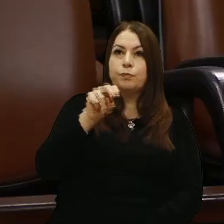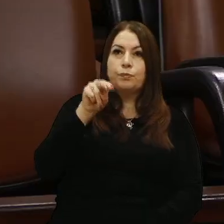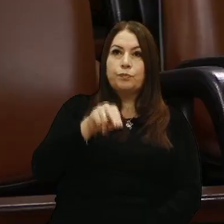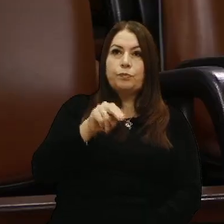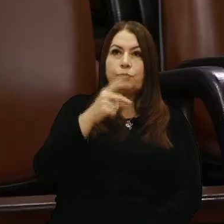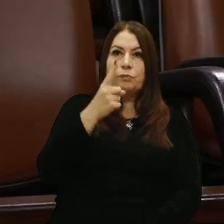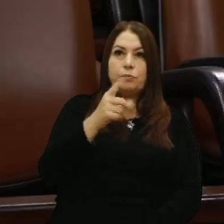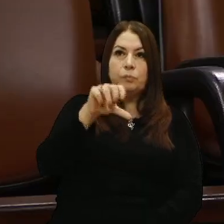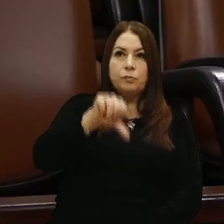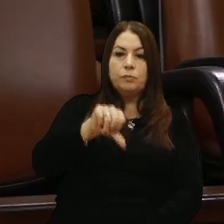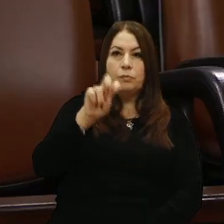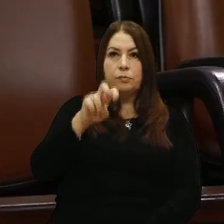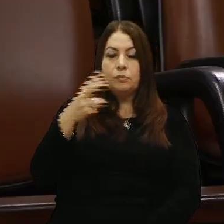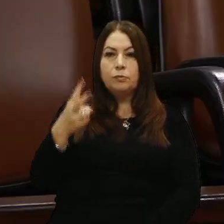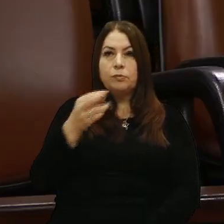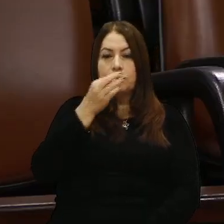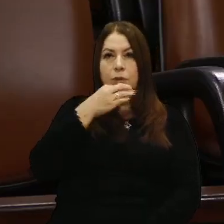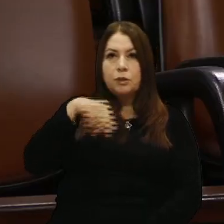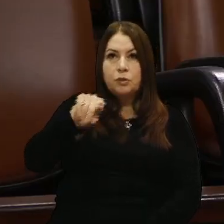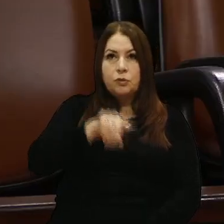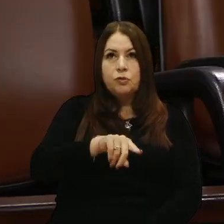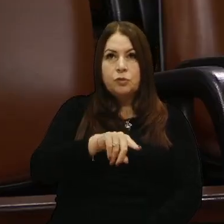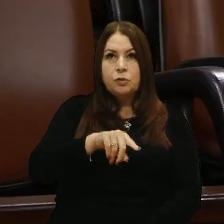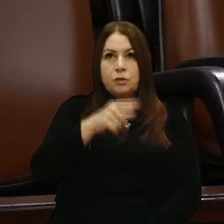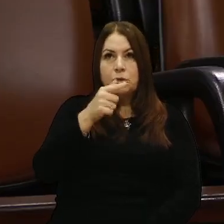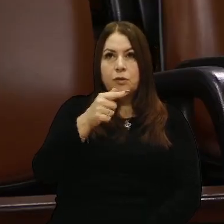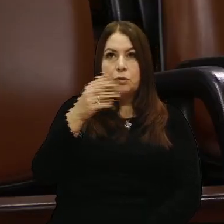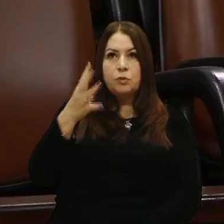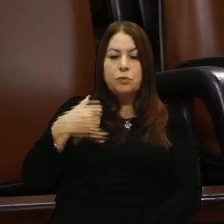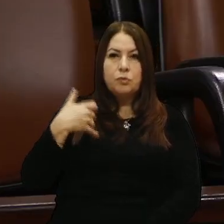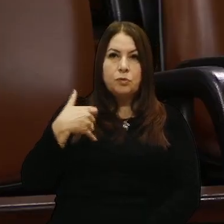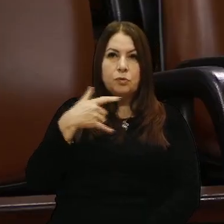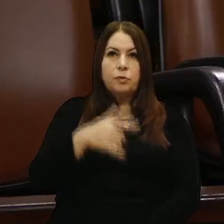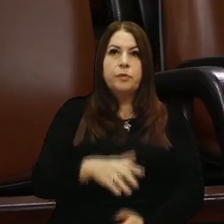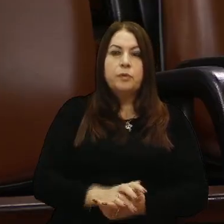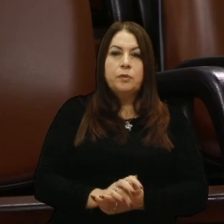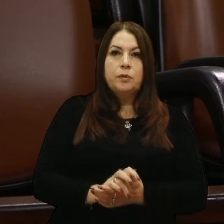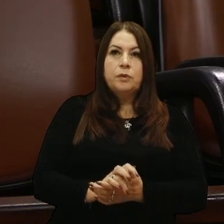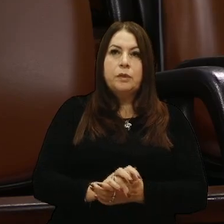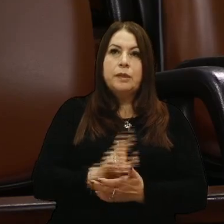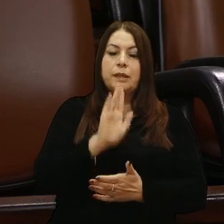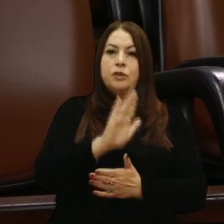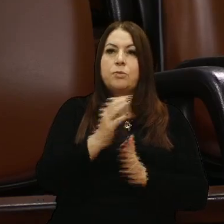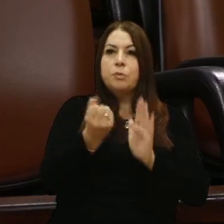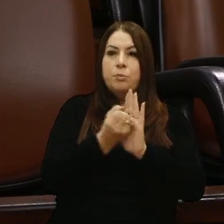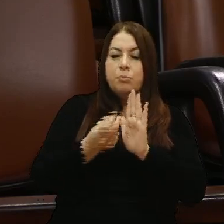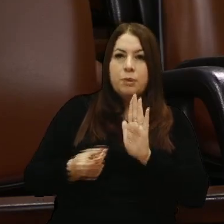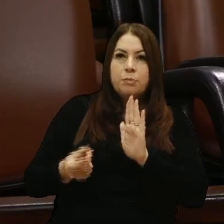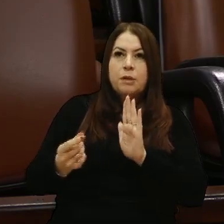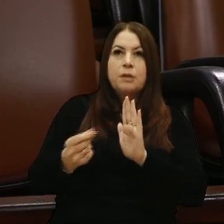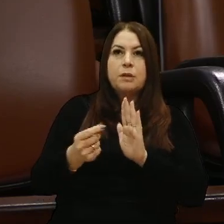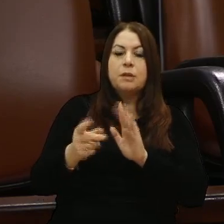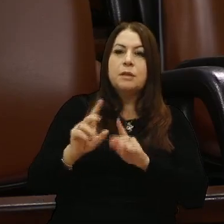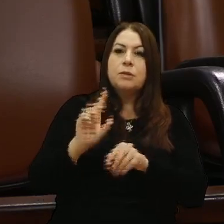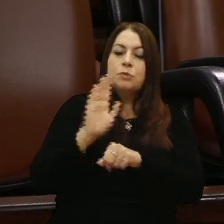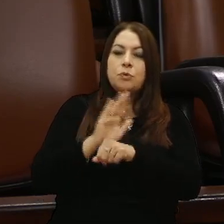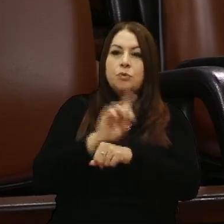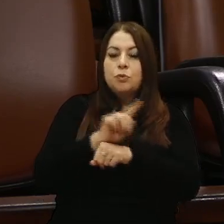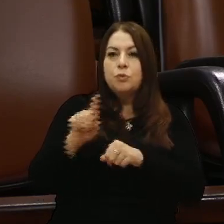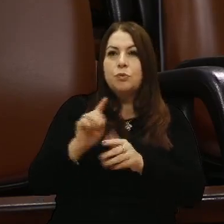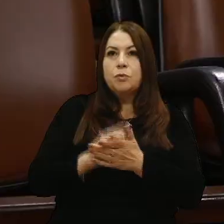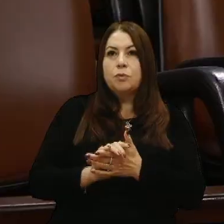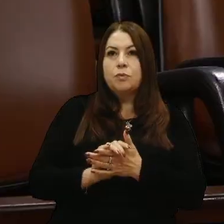de 1952, em Caxias do Sul, aos 74 anos, deixando como legado sua